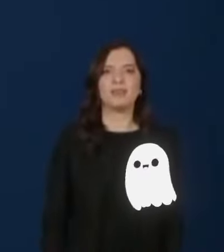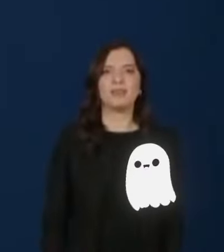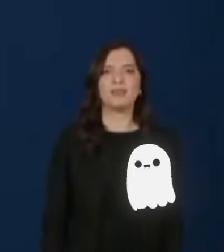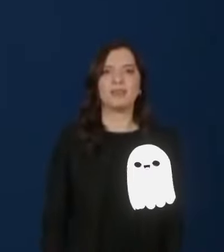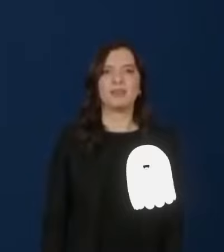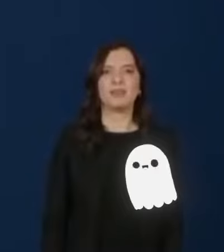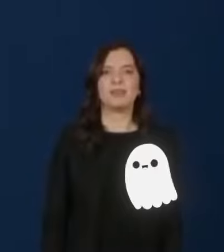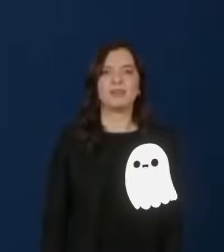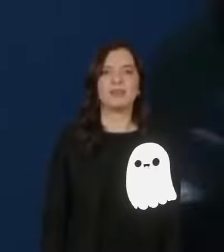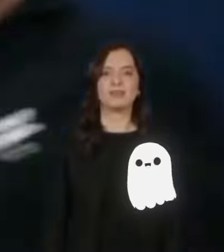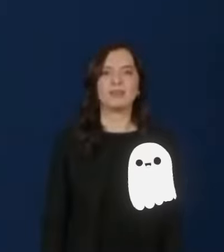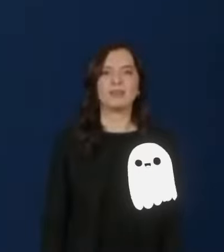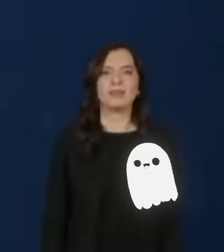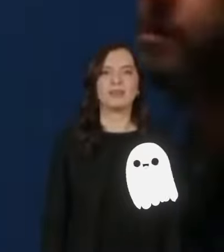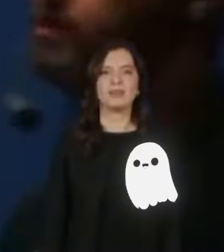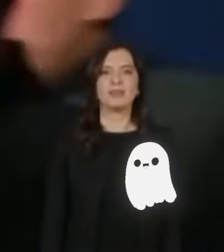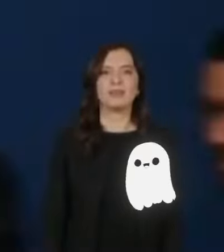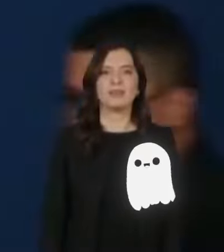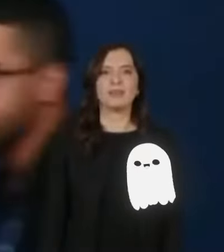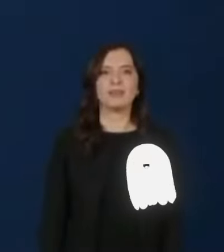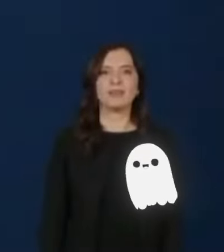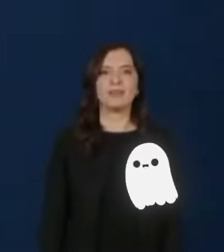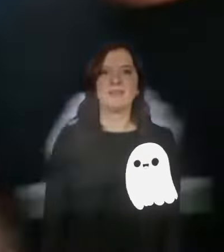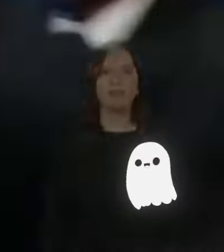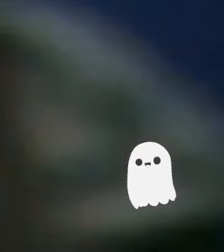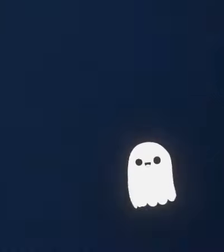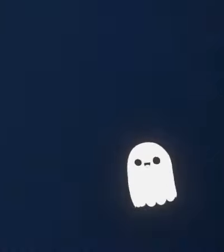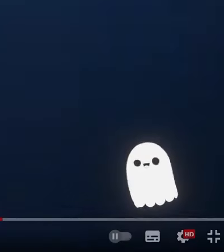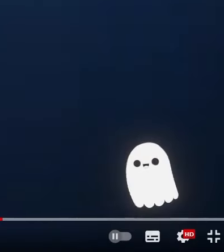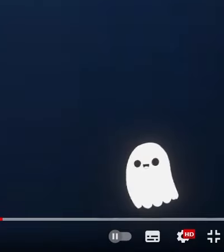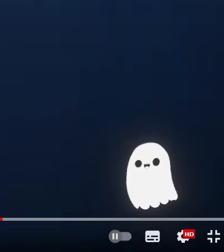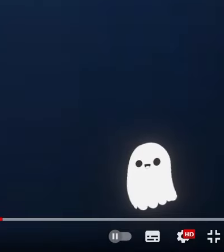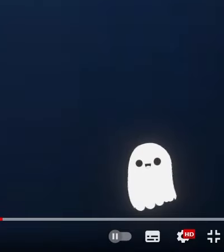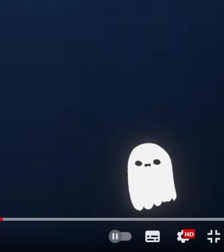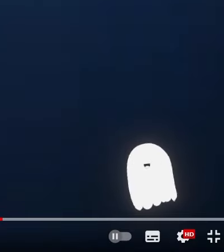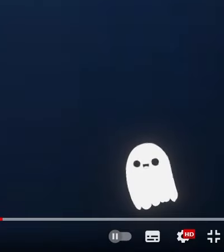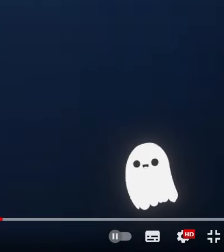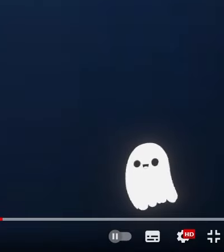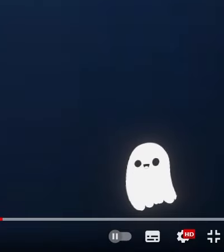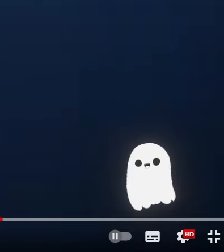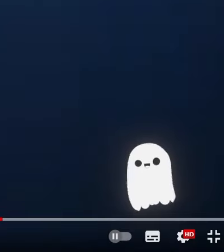Ela vai sumir, ó. Reais, por favor. Ela vai sumir. Ela vai.